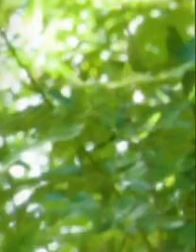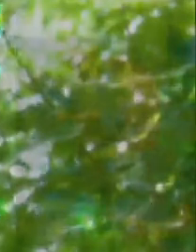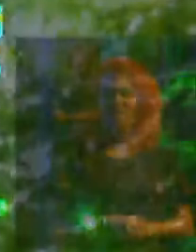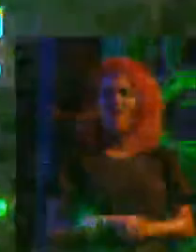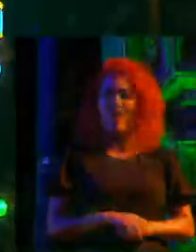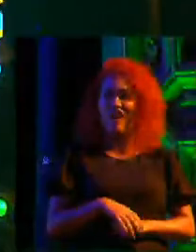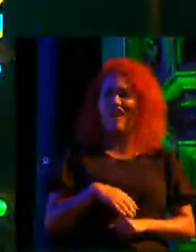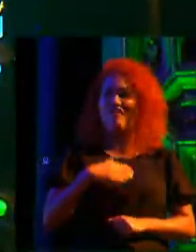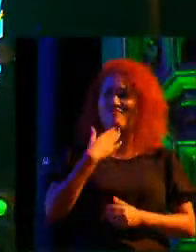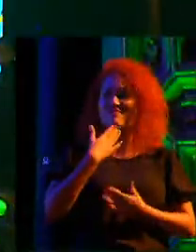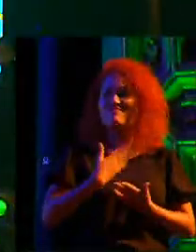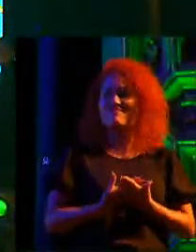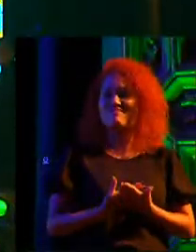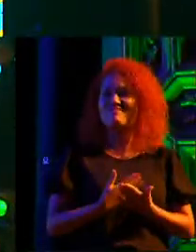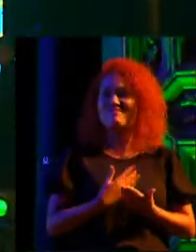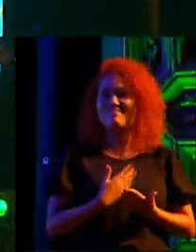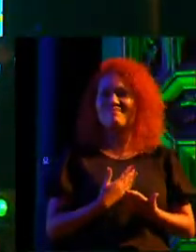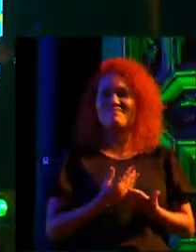Privilégio.